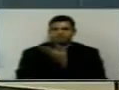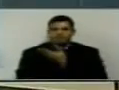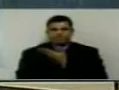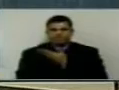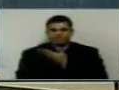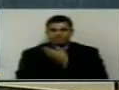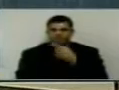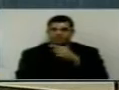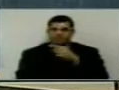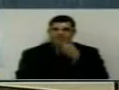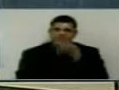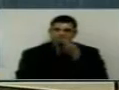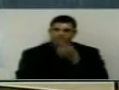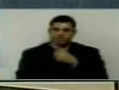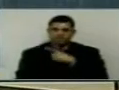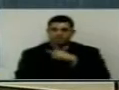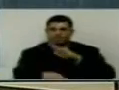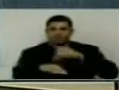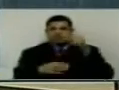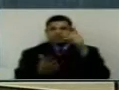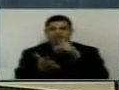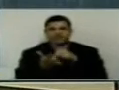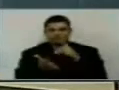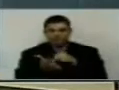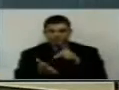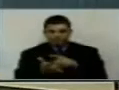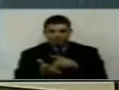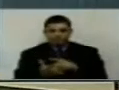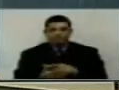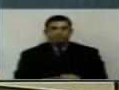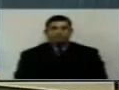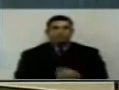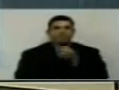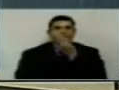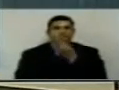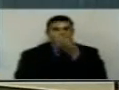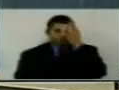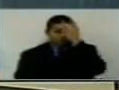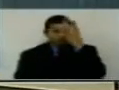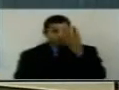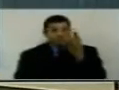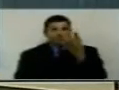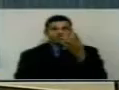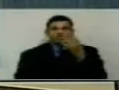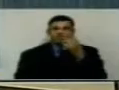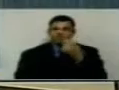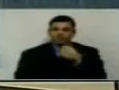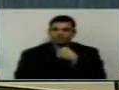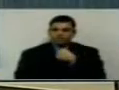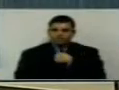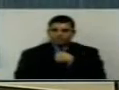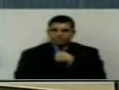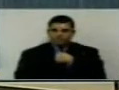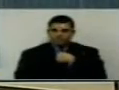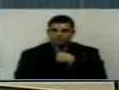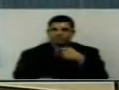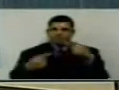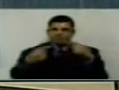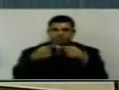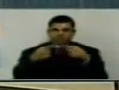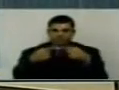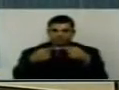amizades e esses depoimentos, eles são mais verdadeiros. É muito fácil eu